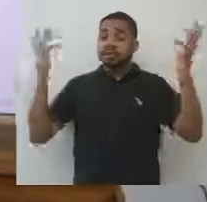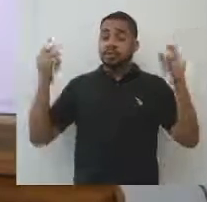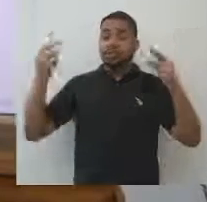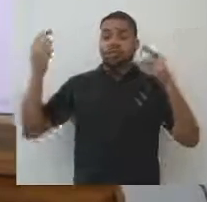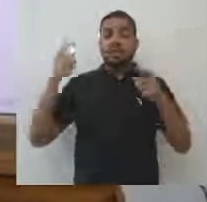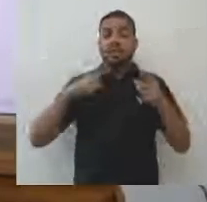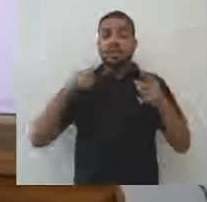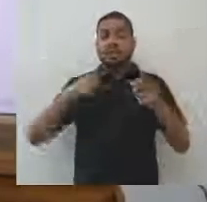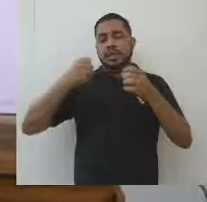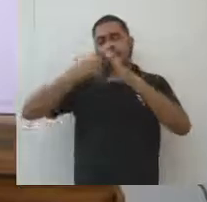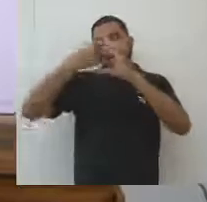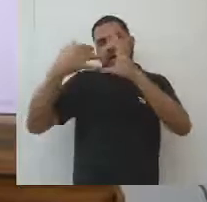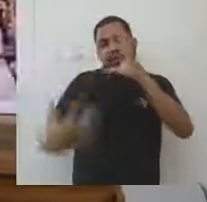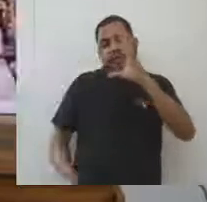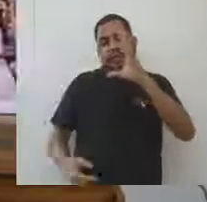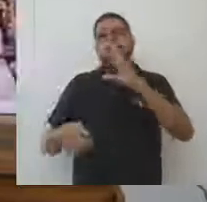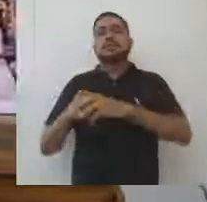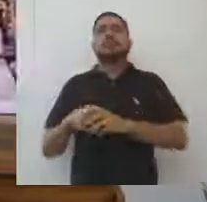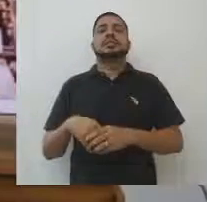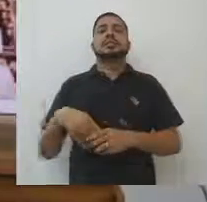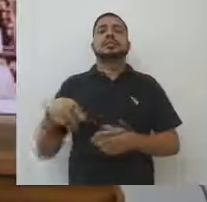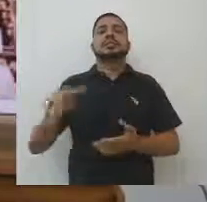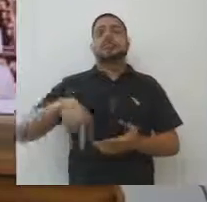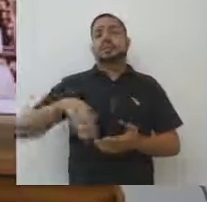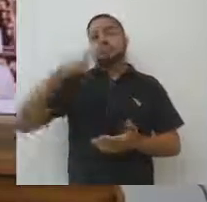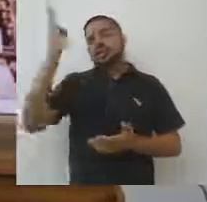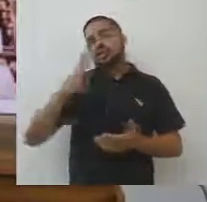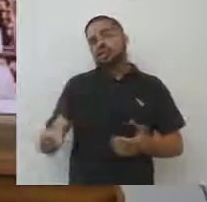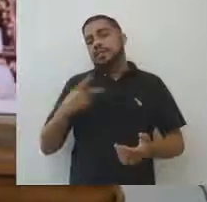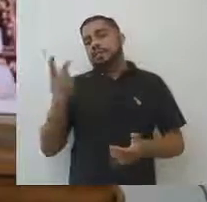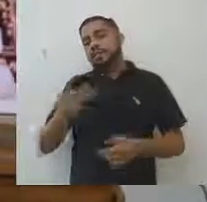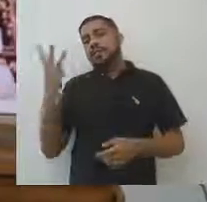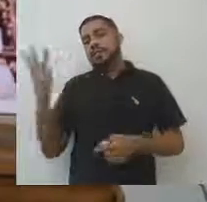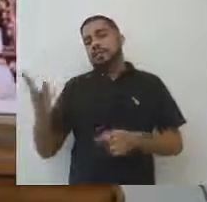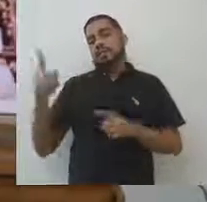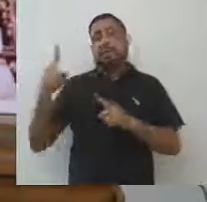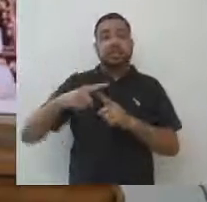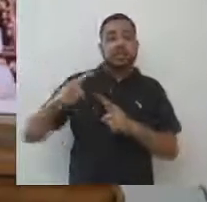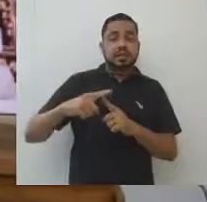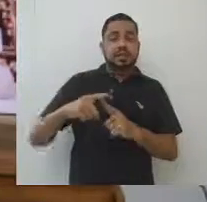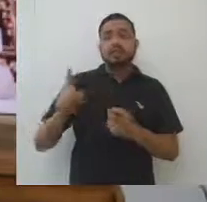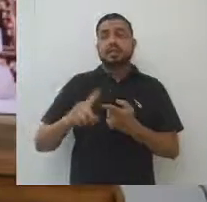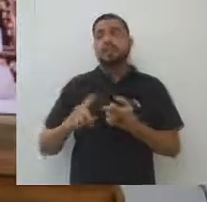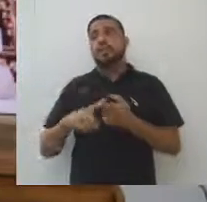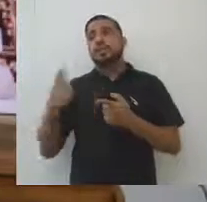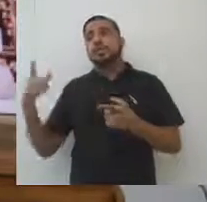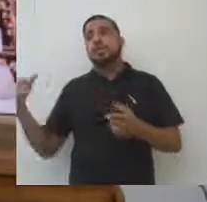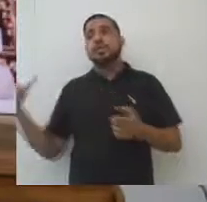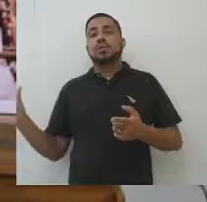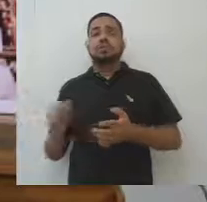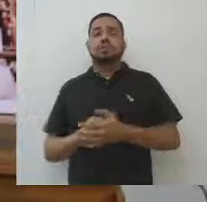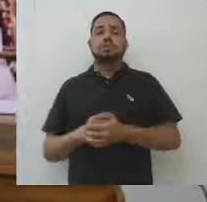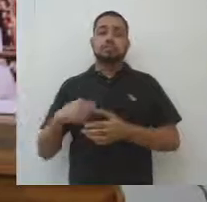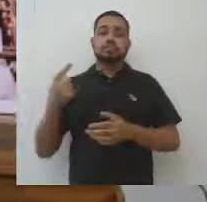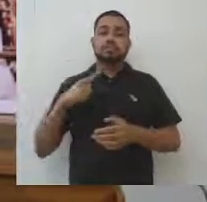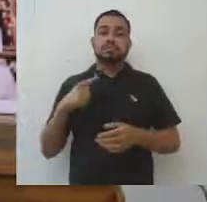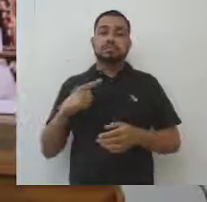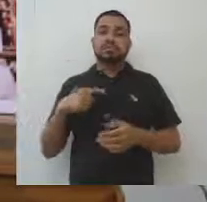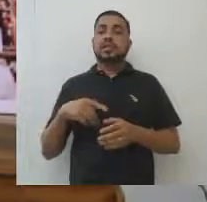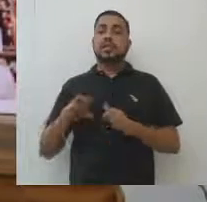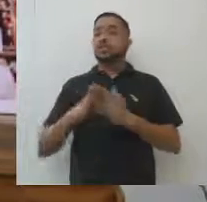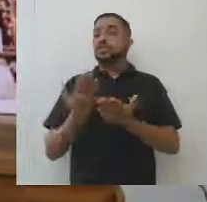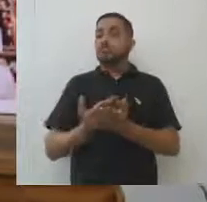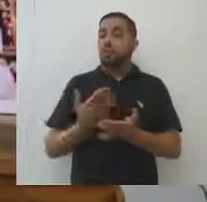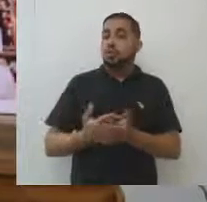característicos da dança nacional. Falei de 3 outros tipos de festival. O Festival das Escolas de Samba,